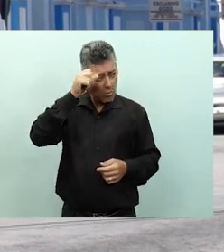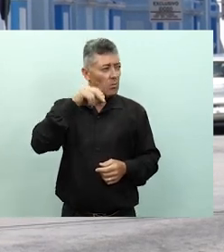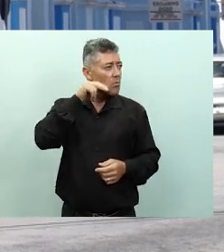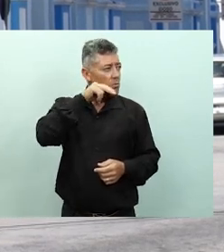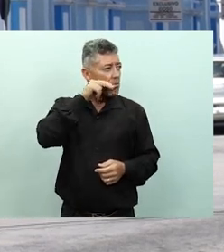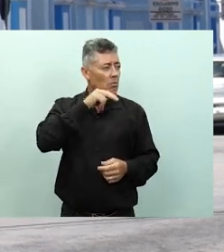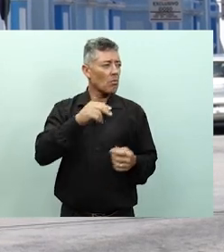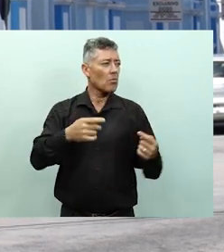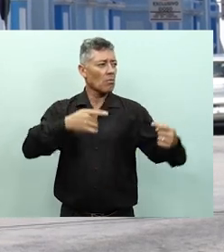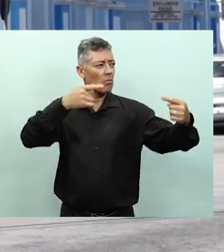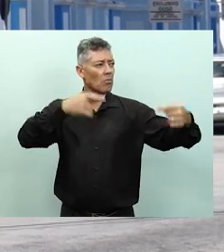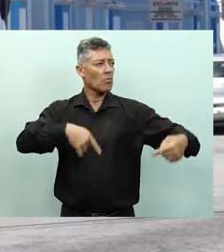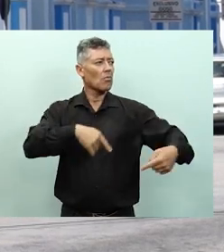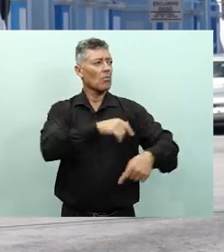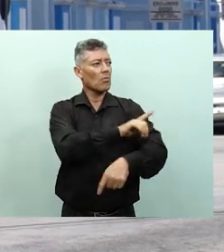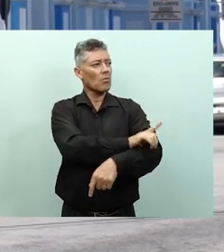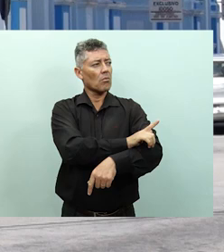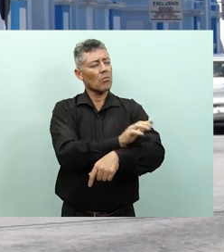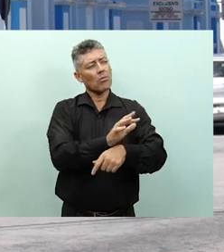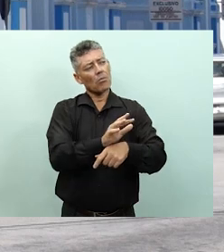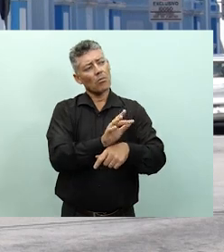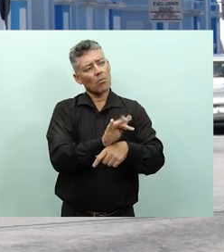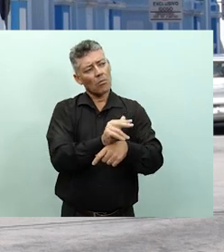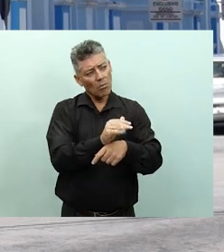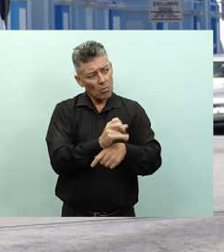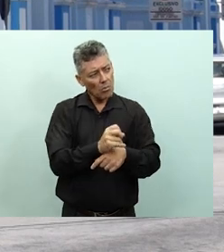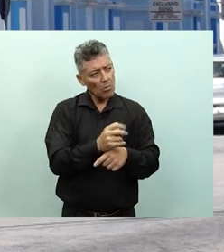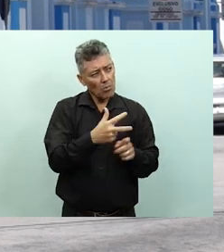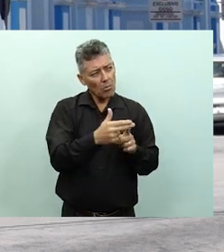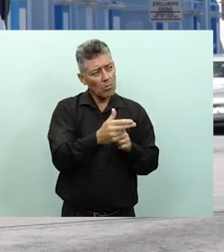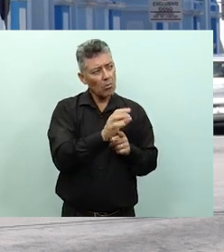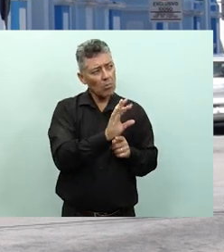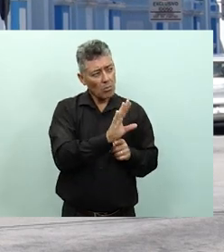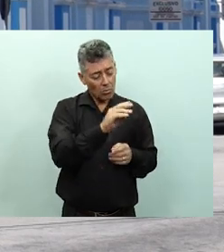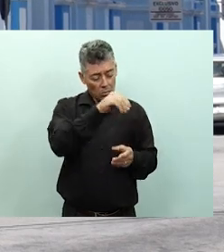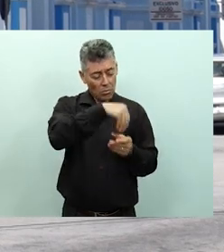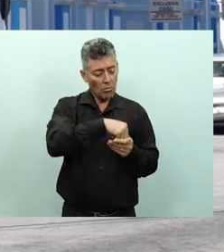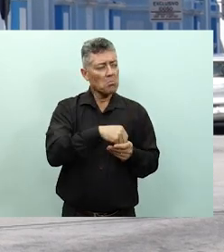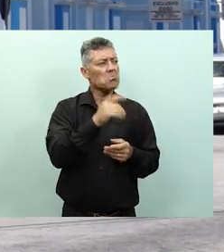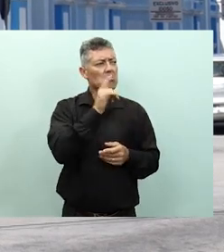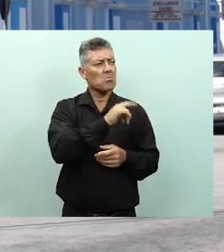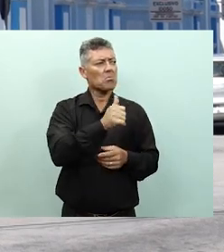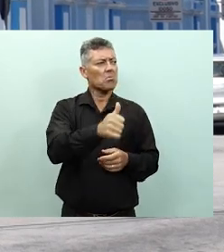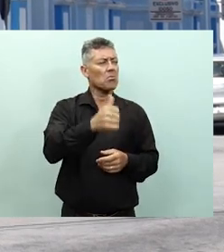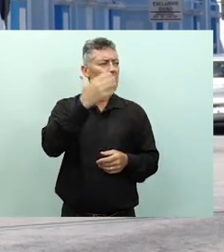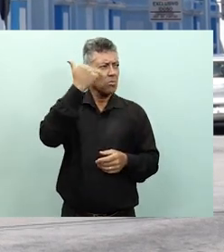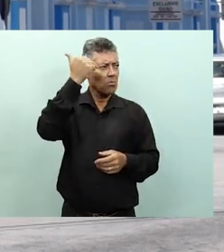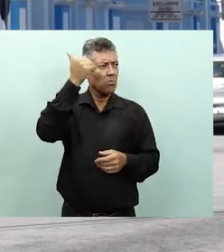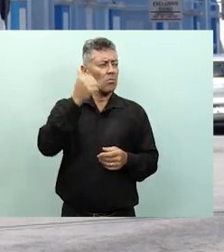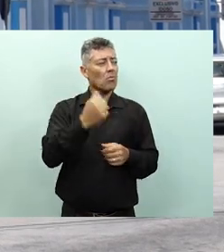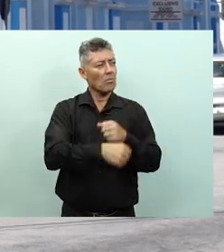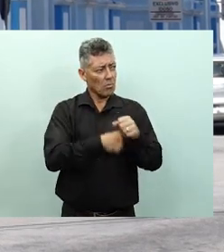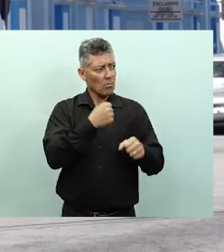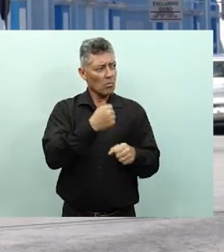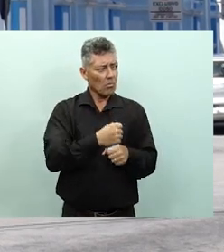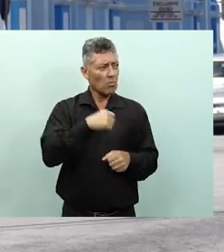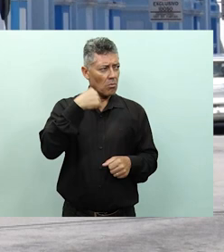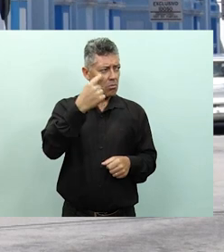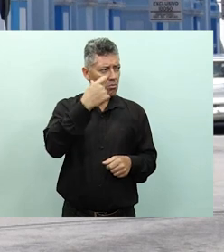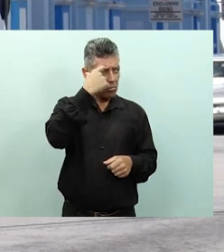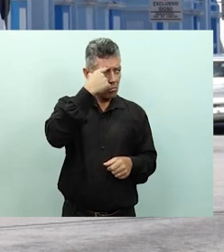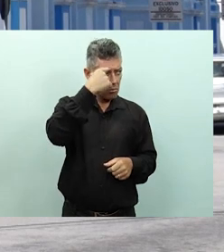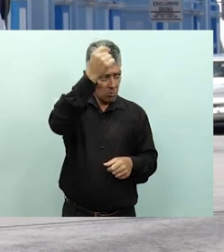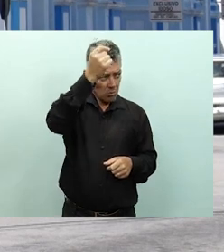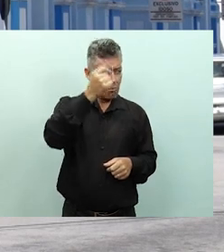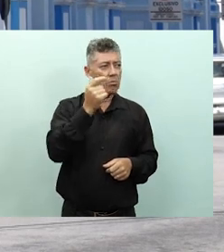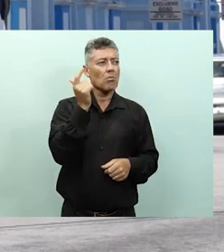contra Garibaldi Alves Filho. Apesar de não ter vencido, teve votação expressiva. Tanto que no ano seguinte se